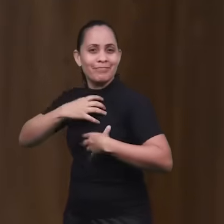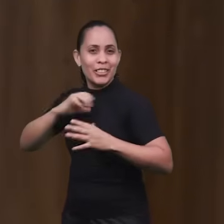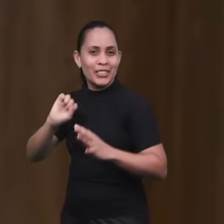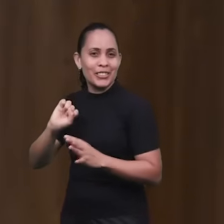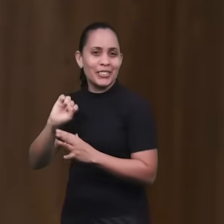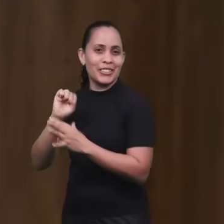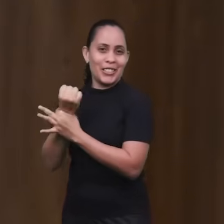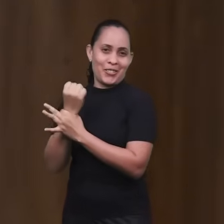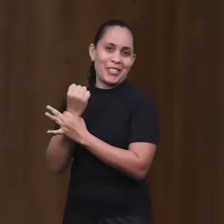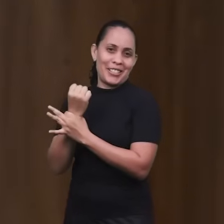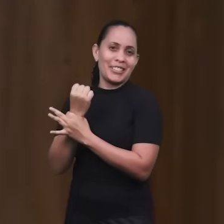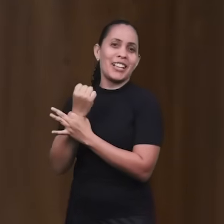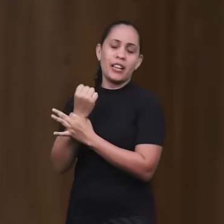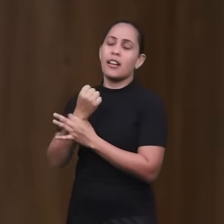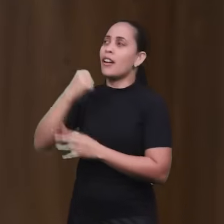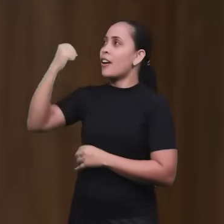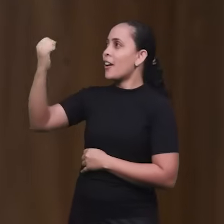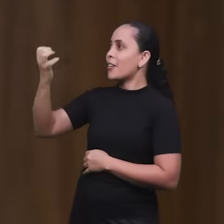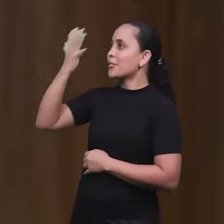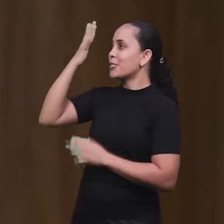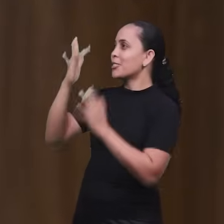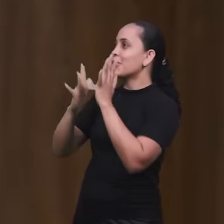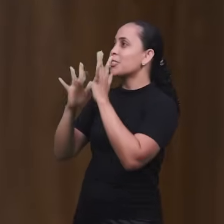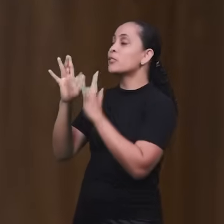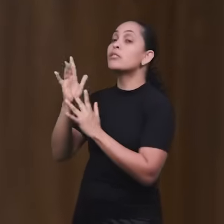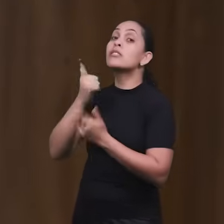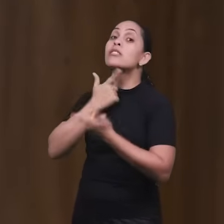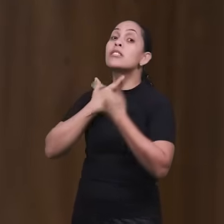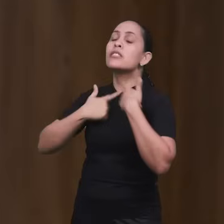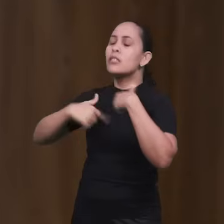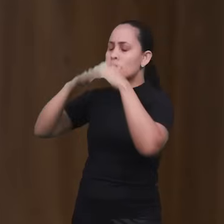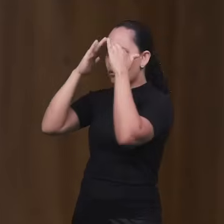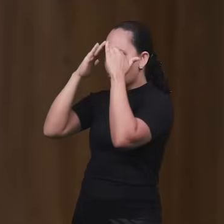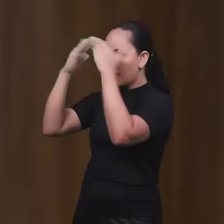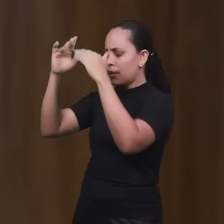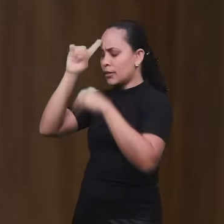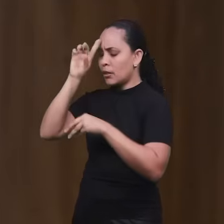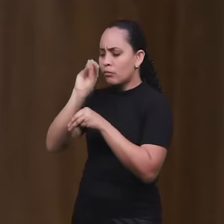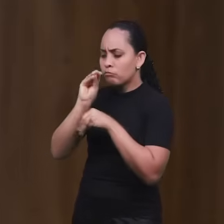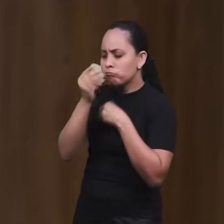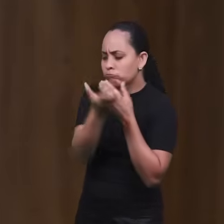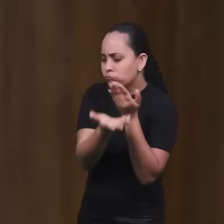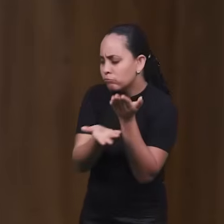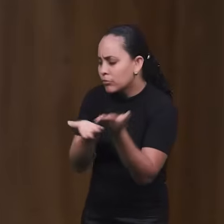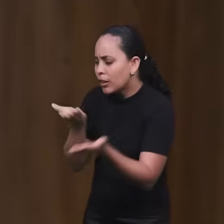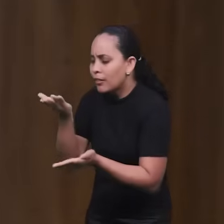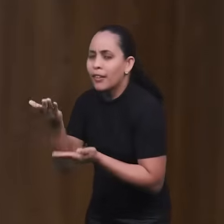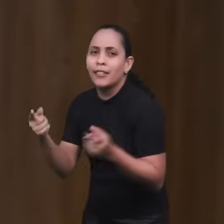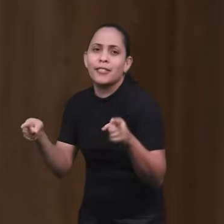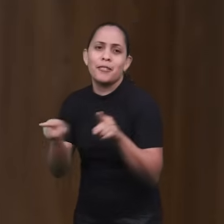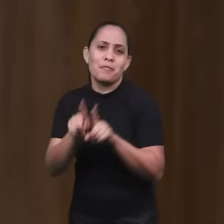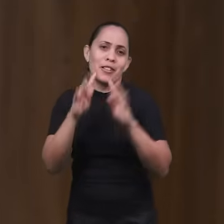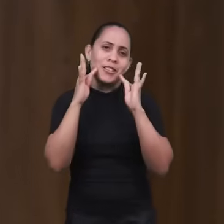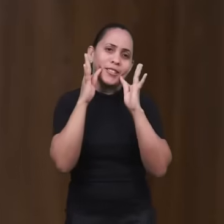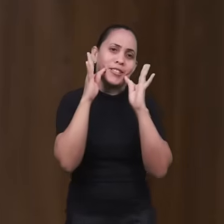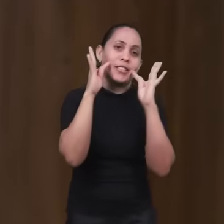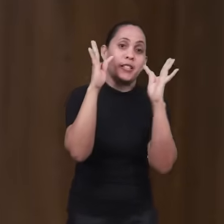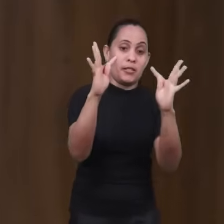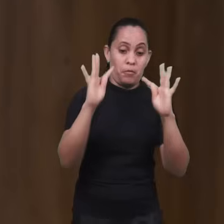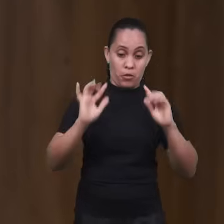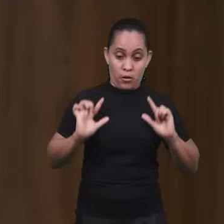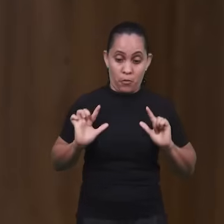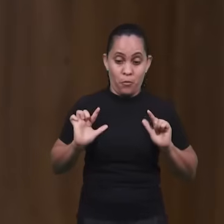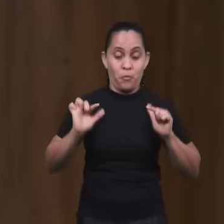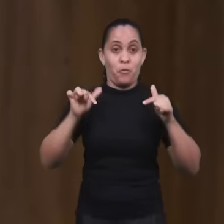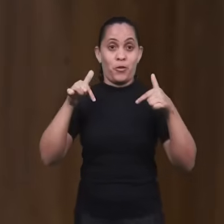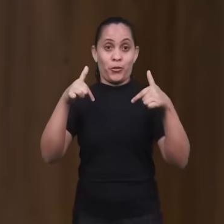refletimos a luz de Jesus ao realizar a sua vontade, cuidar do próximo e testemunhar com palavras